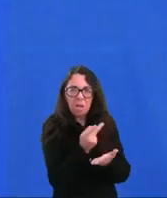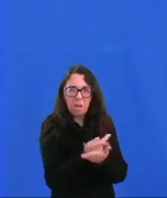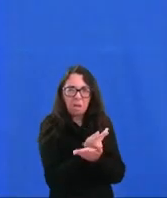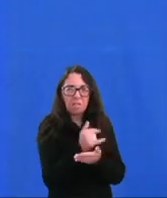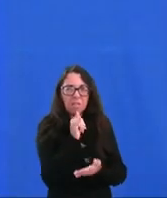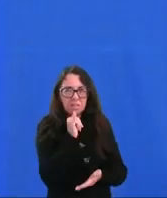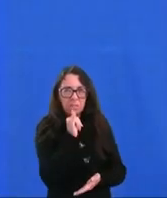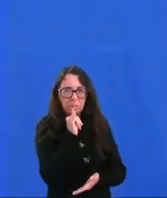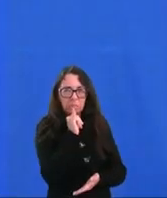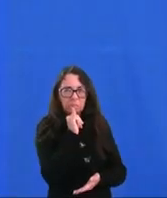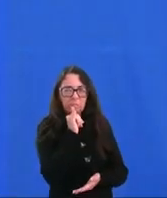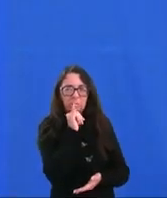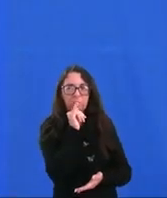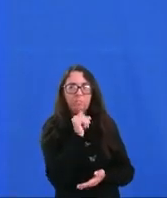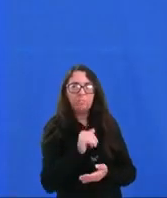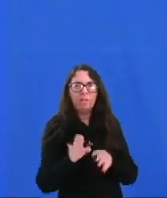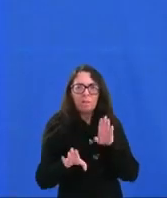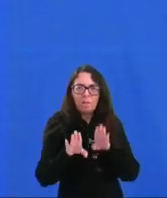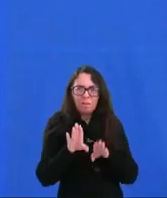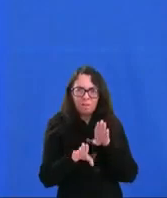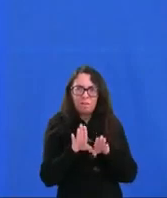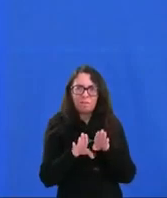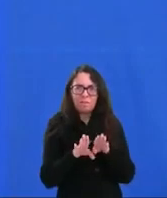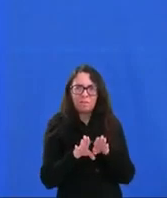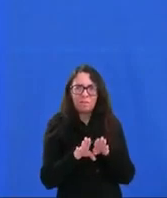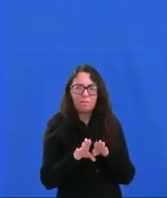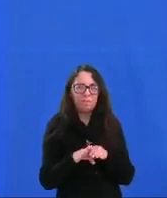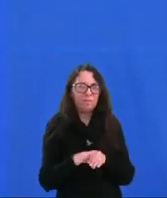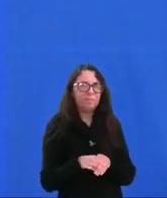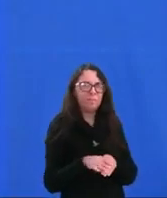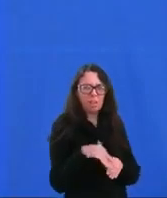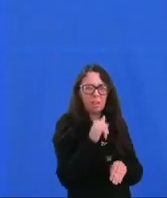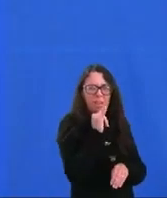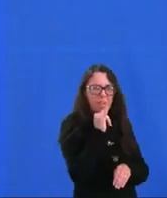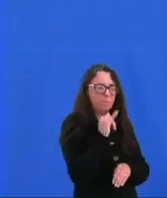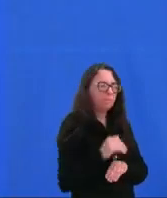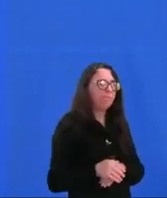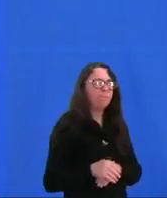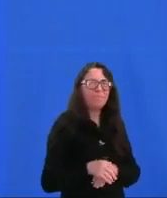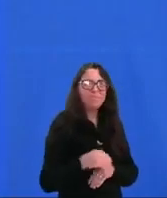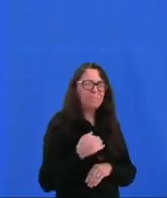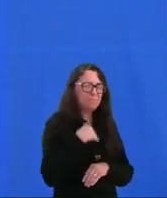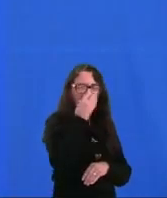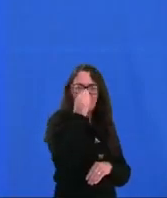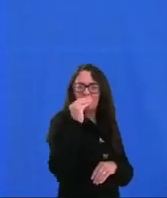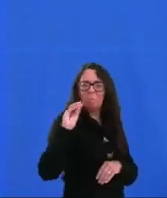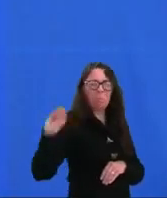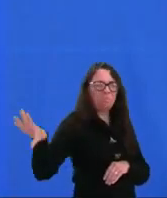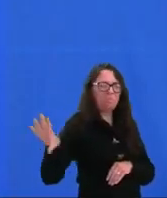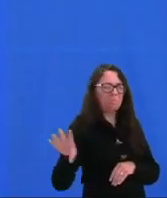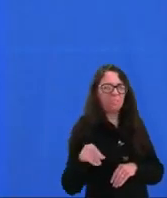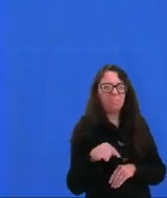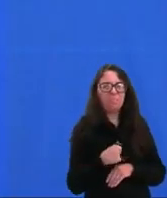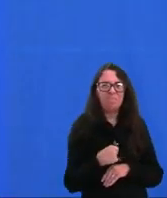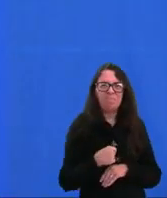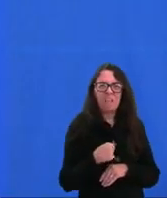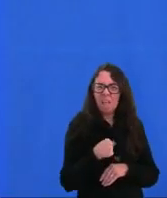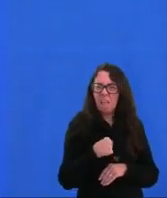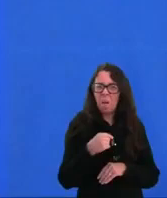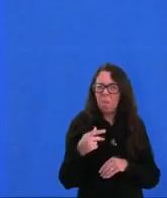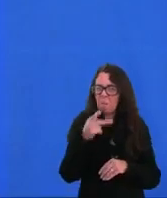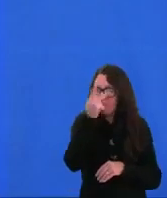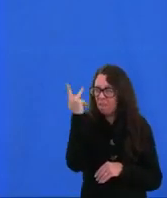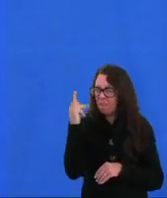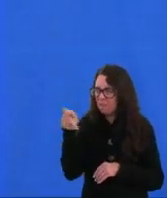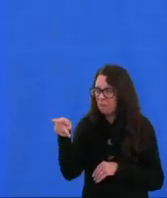Então, amados, essa resposta é negativa, não, né? Eu não devo fazer isso. A igreja não pode atuar assim, transgredindo a